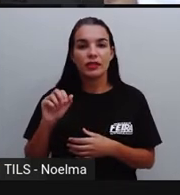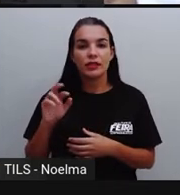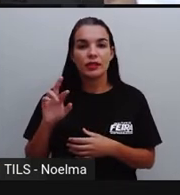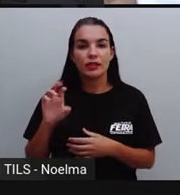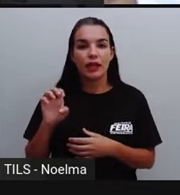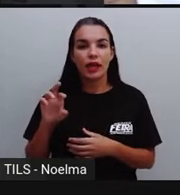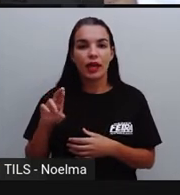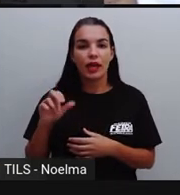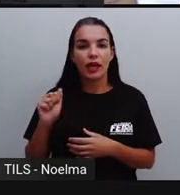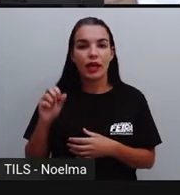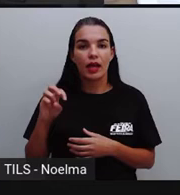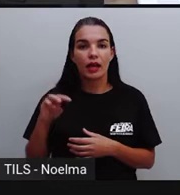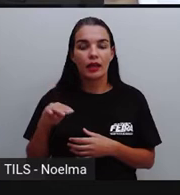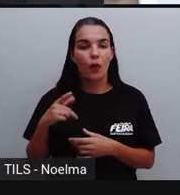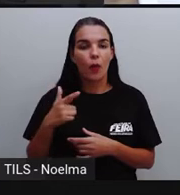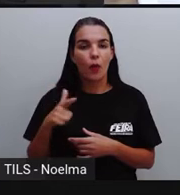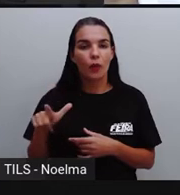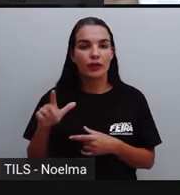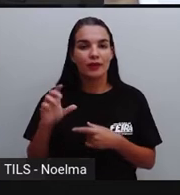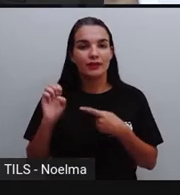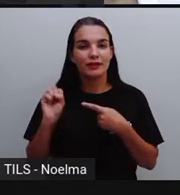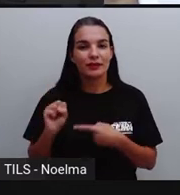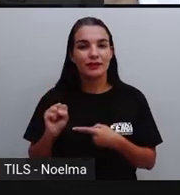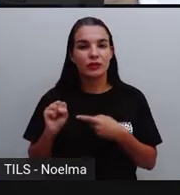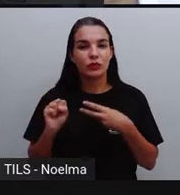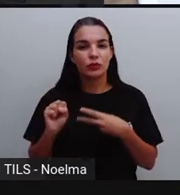disseram, ó, encontramos mais uma.